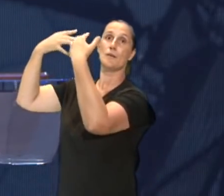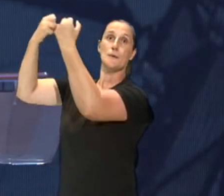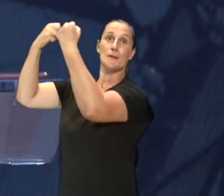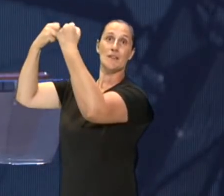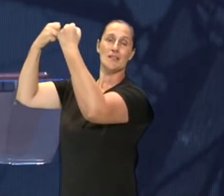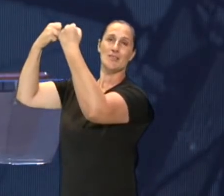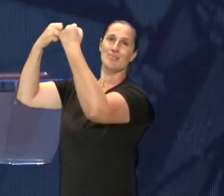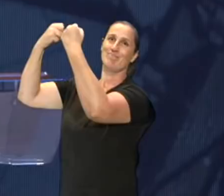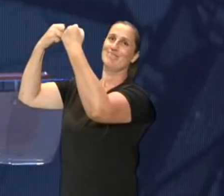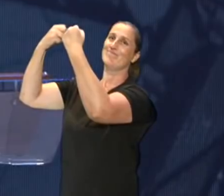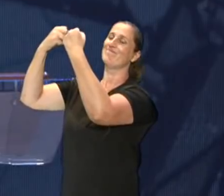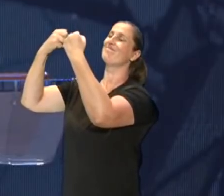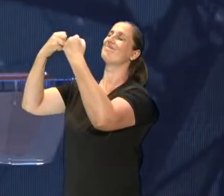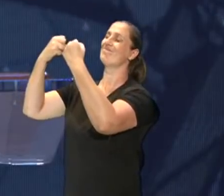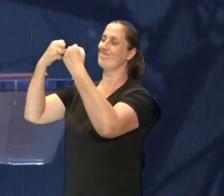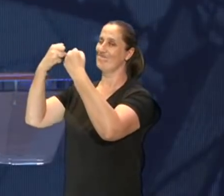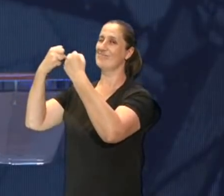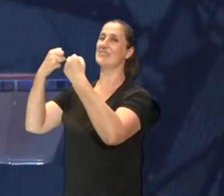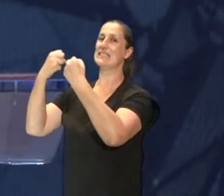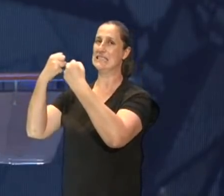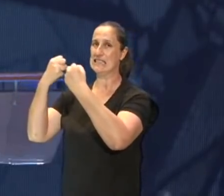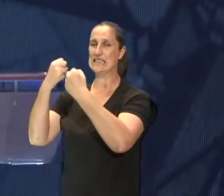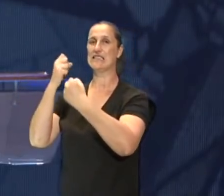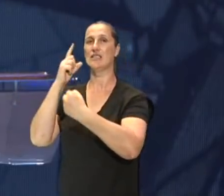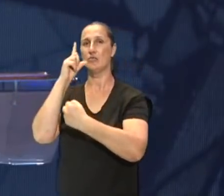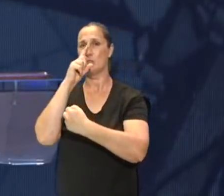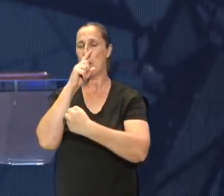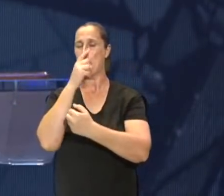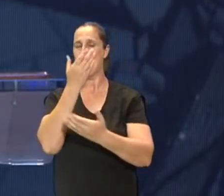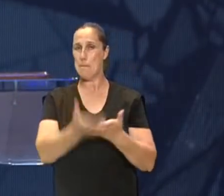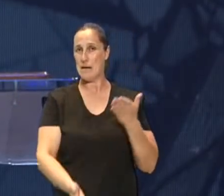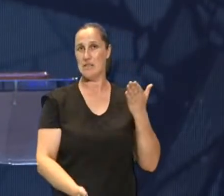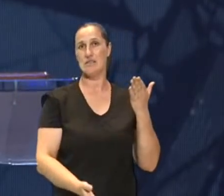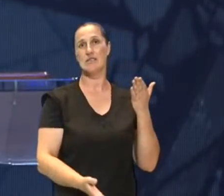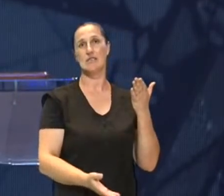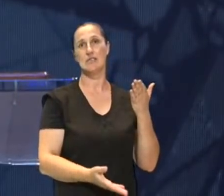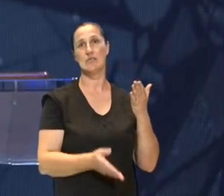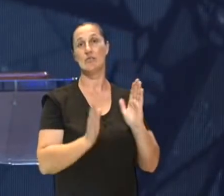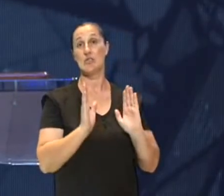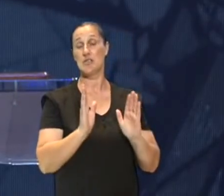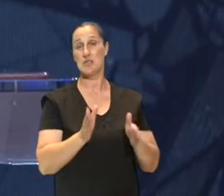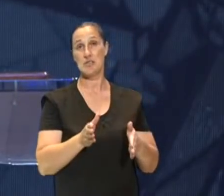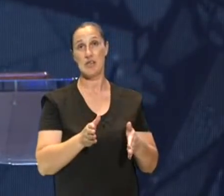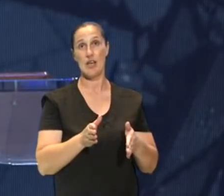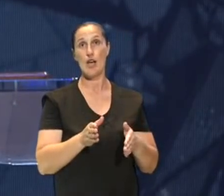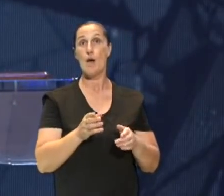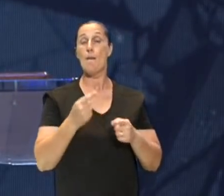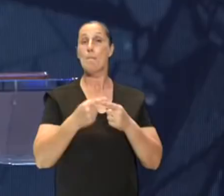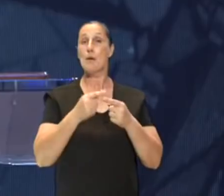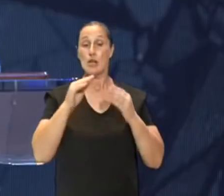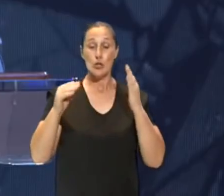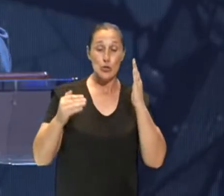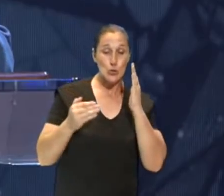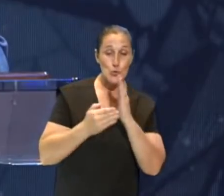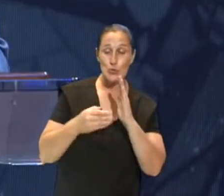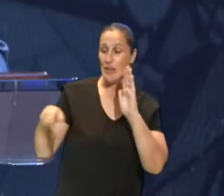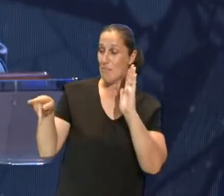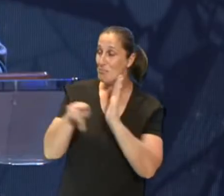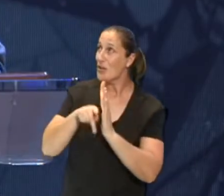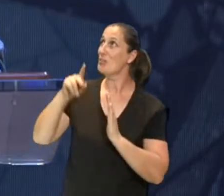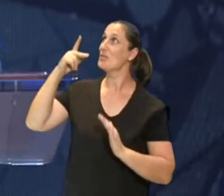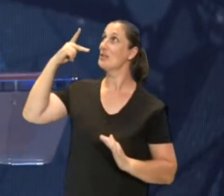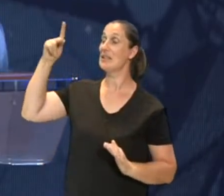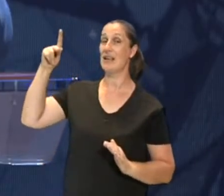nós estamos perdidos, porque tudo procede dele. E é por isso que a palavra de Deus vai nos dizer no Evangelho